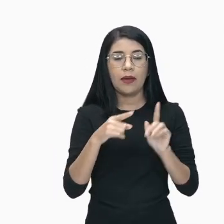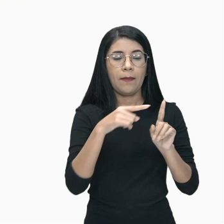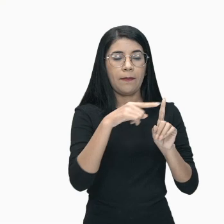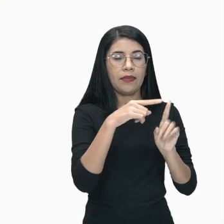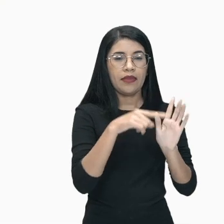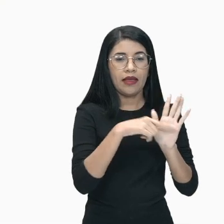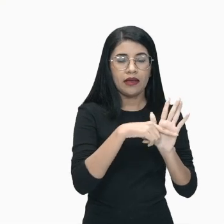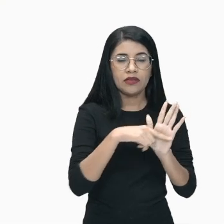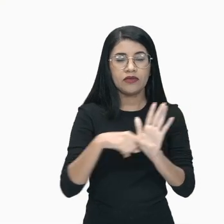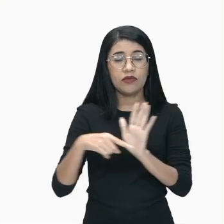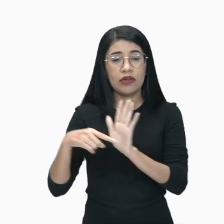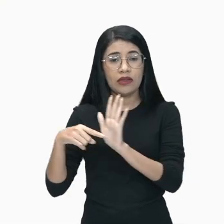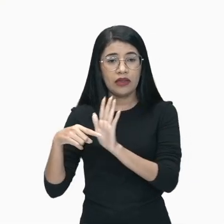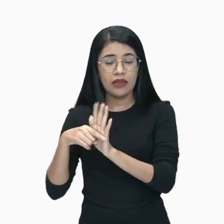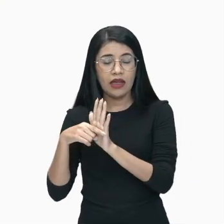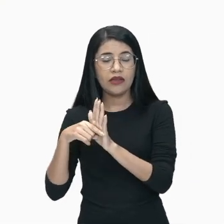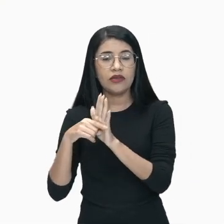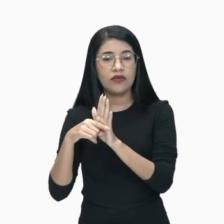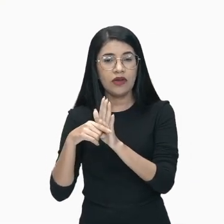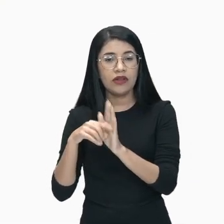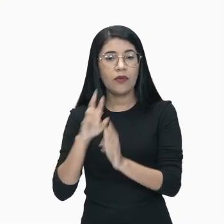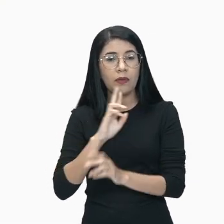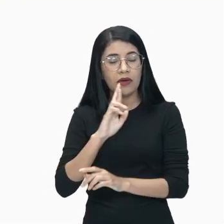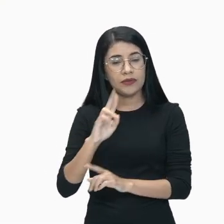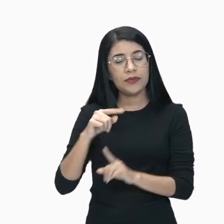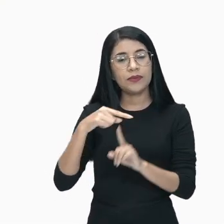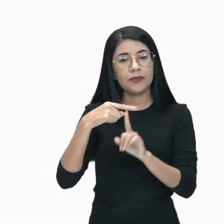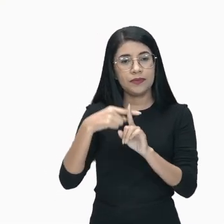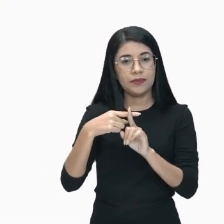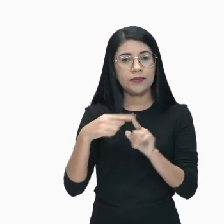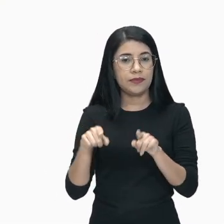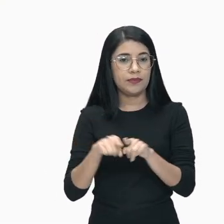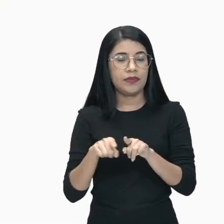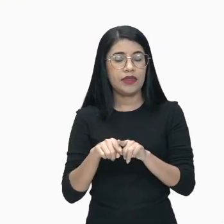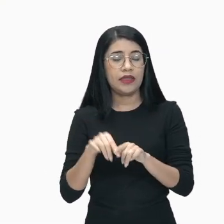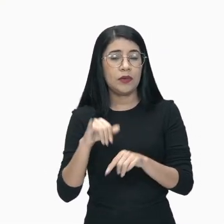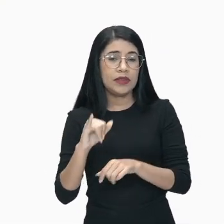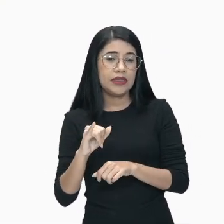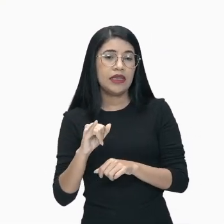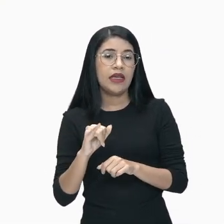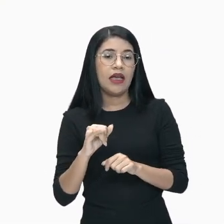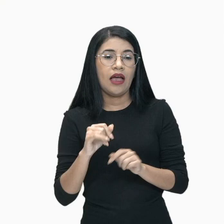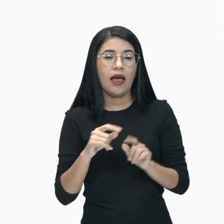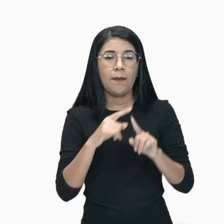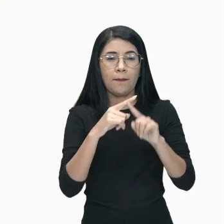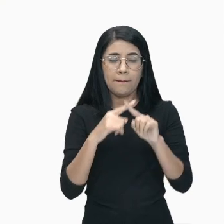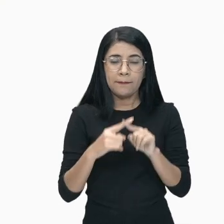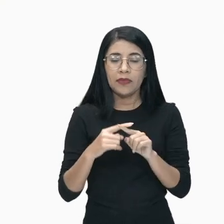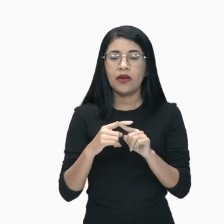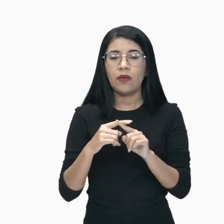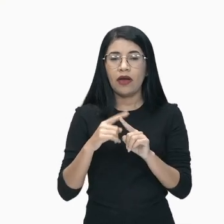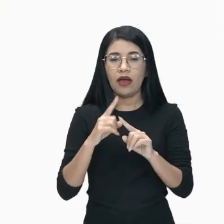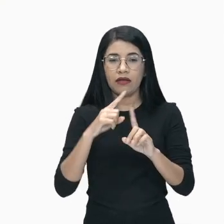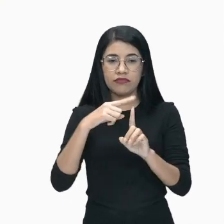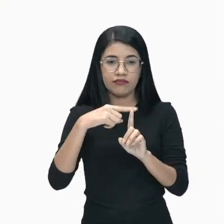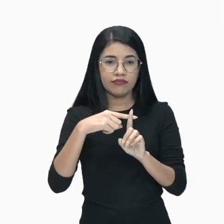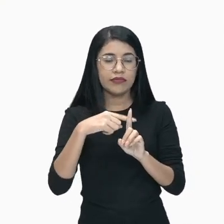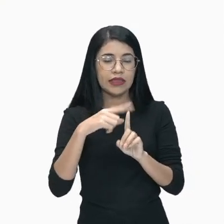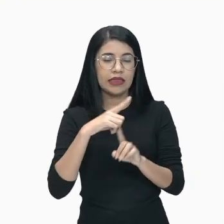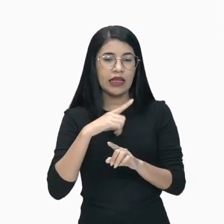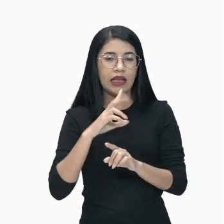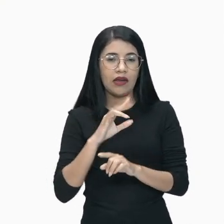como resultado um número positivo também. Então, se a multiplicação der positiva, é porque eu tenho forças